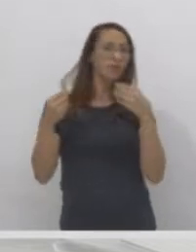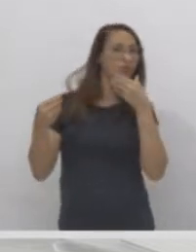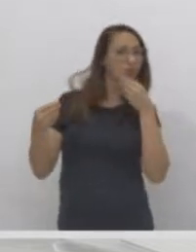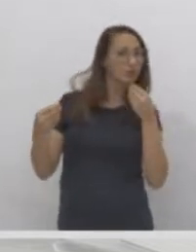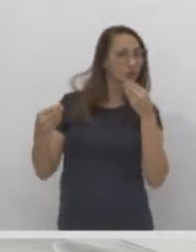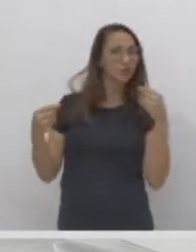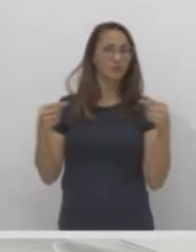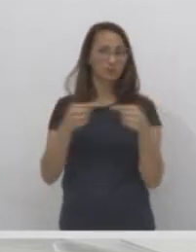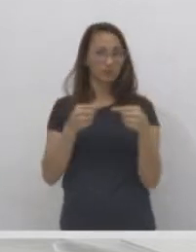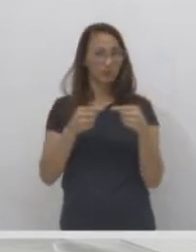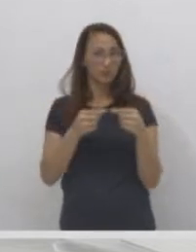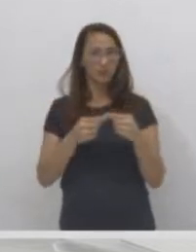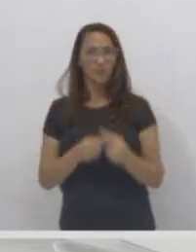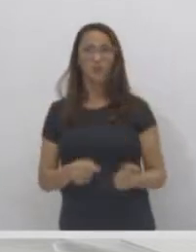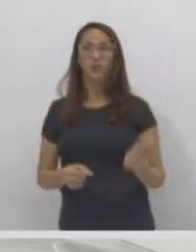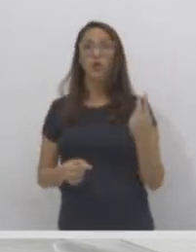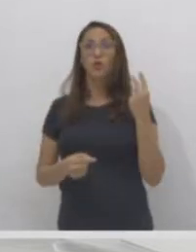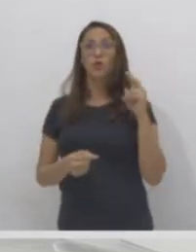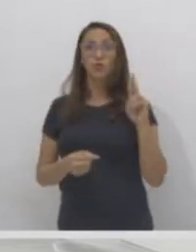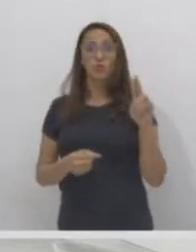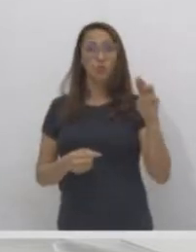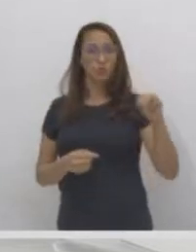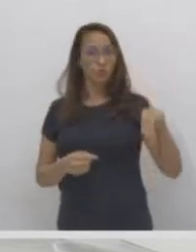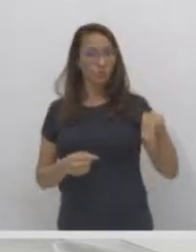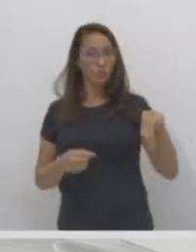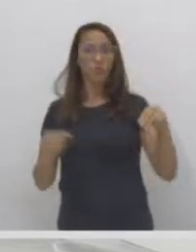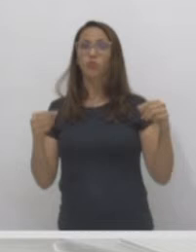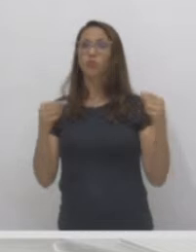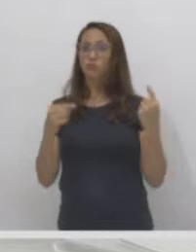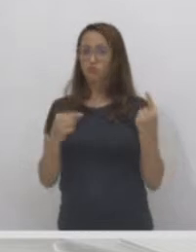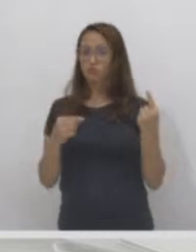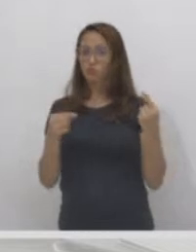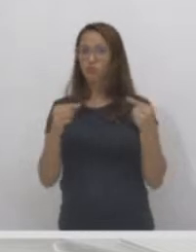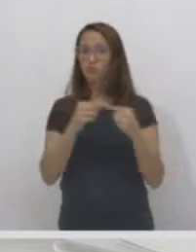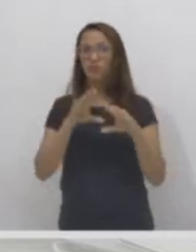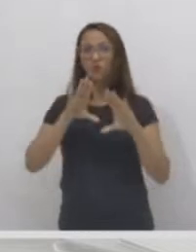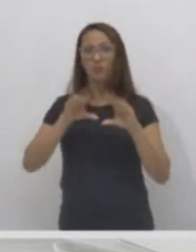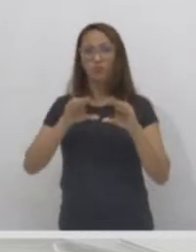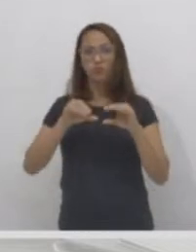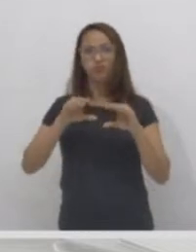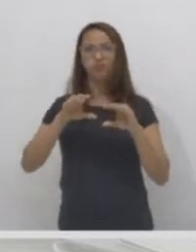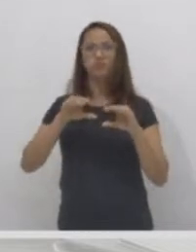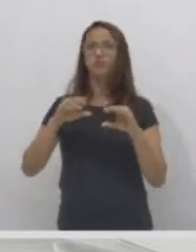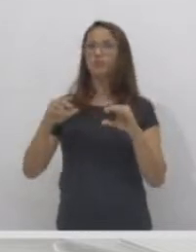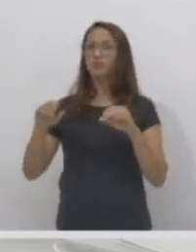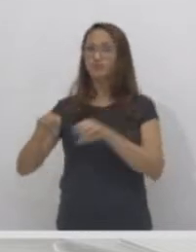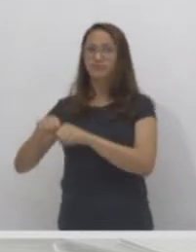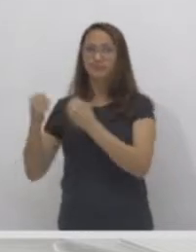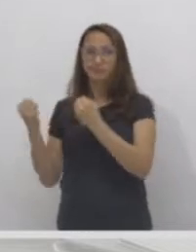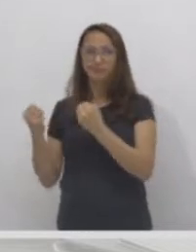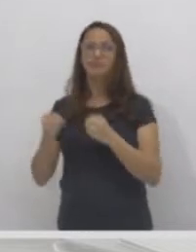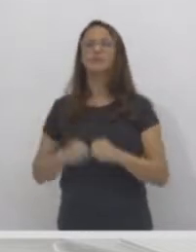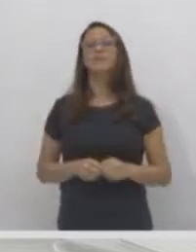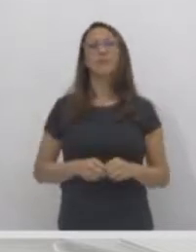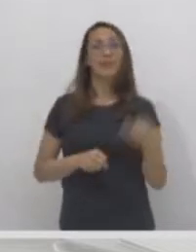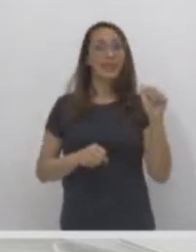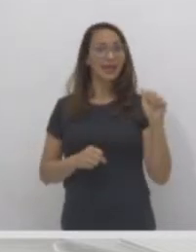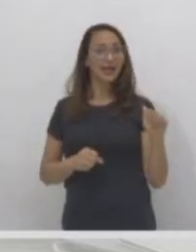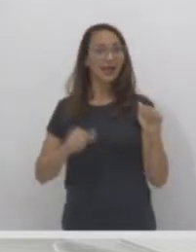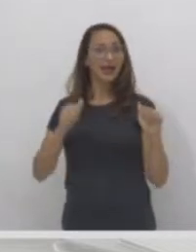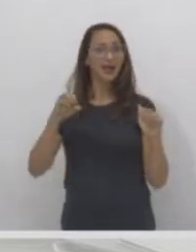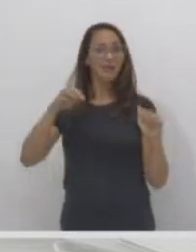sofá quebrado, também combinando aí a palavra um com o substantivo sofá. A